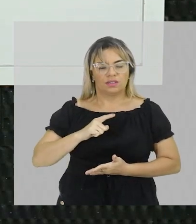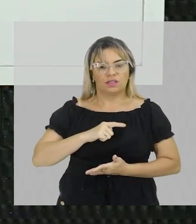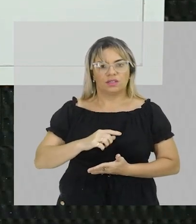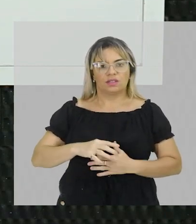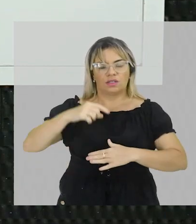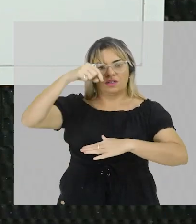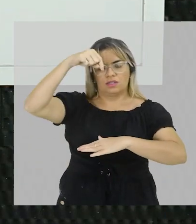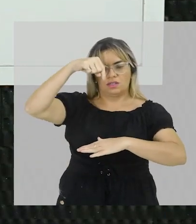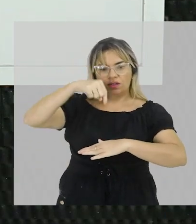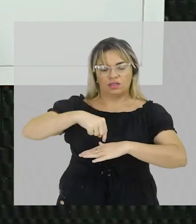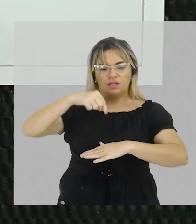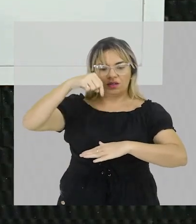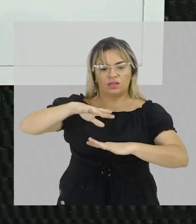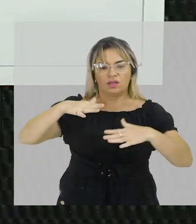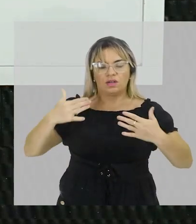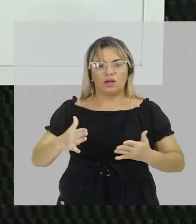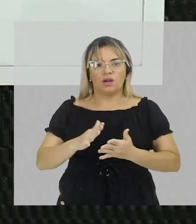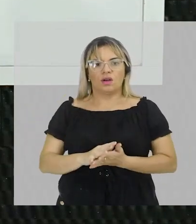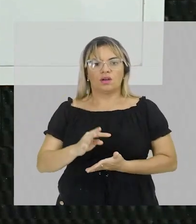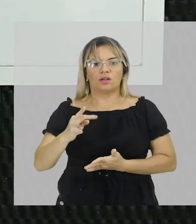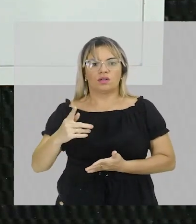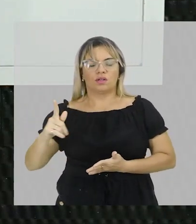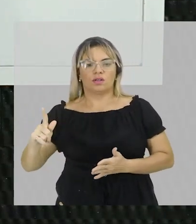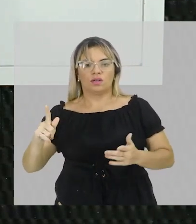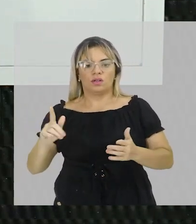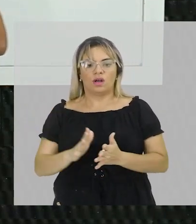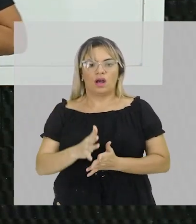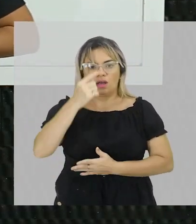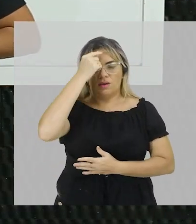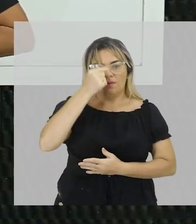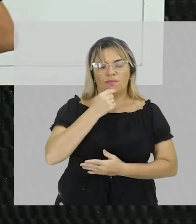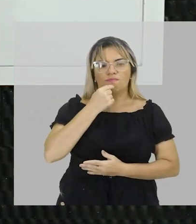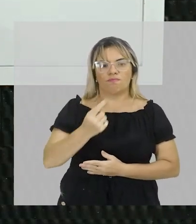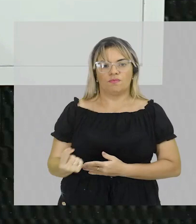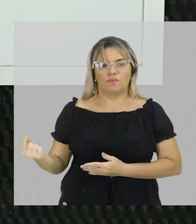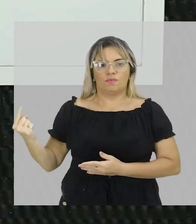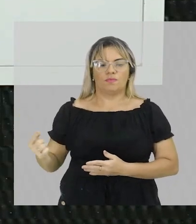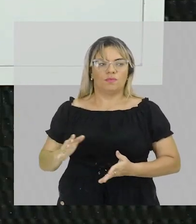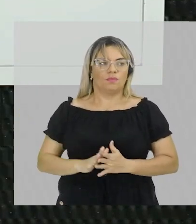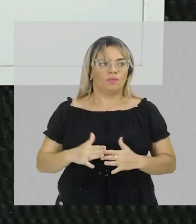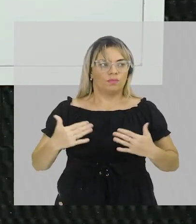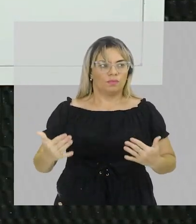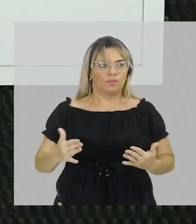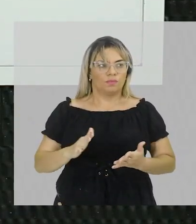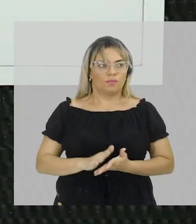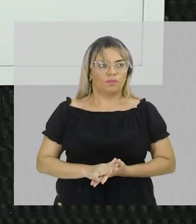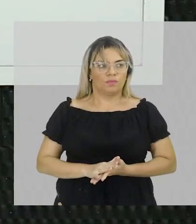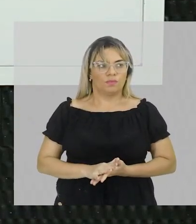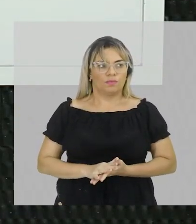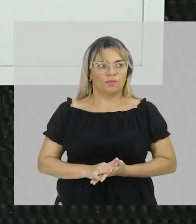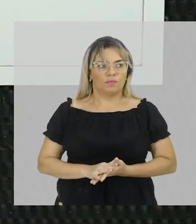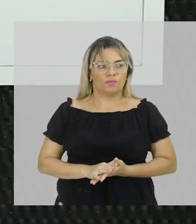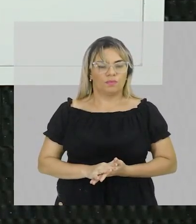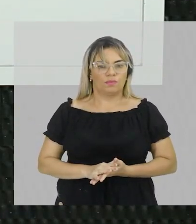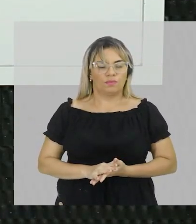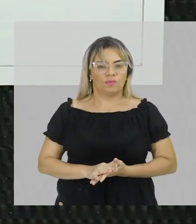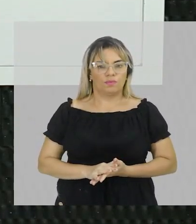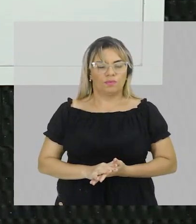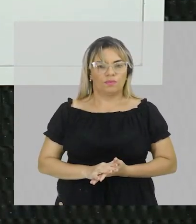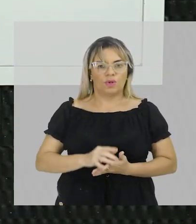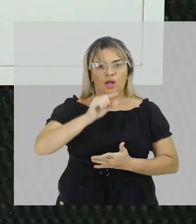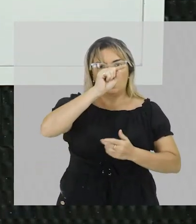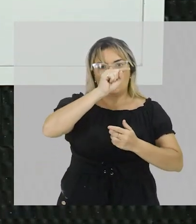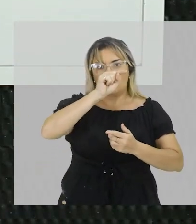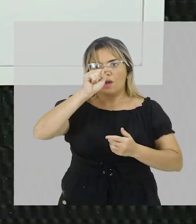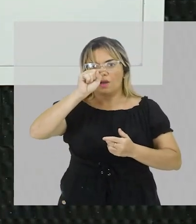raio, no ponto de tangência. Tá? A figura até mostra. Beleza? Então aqui é 90, com 90,